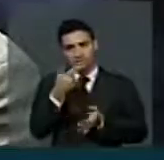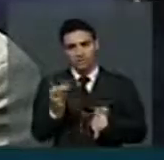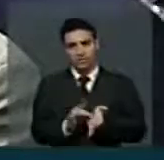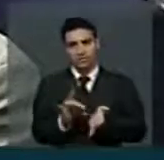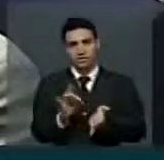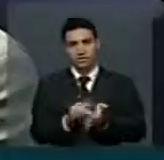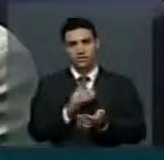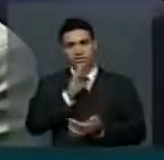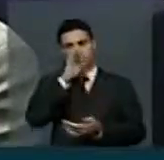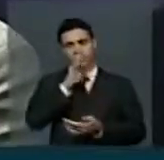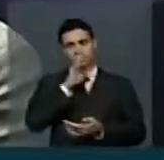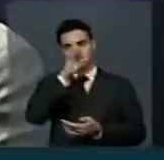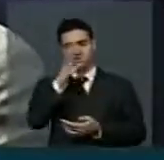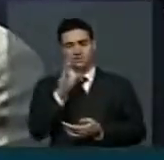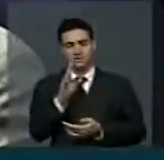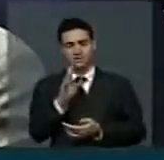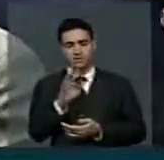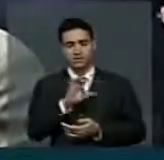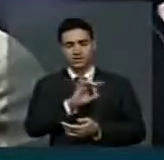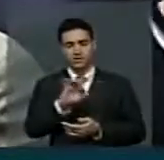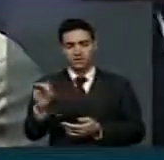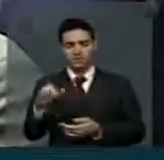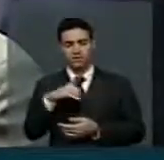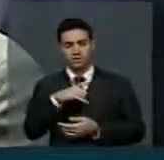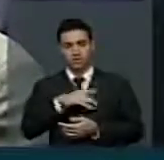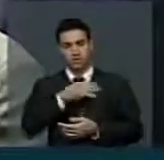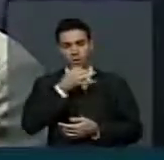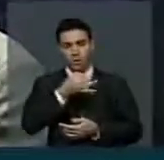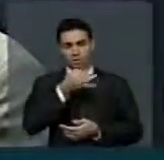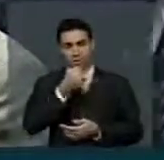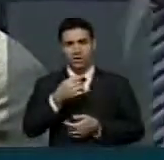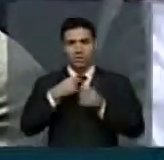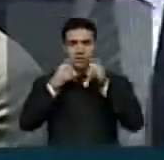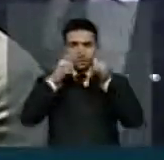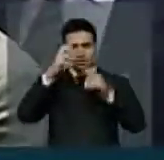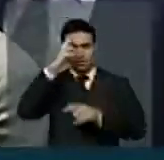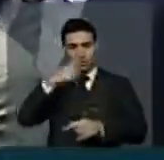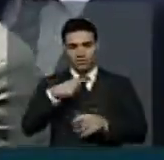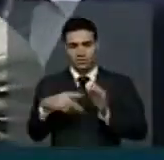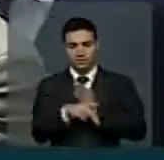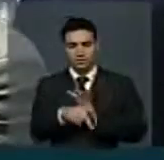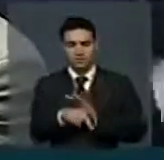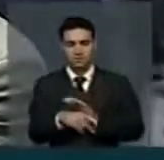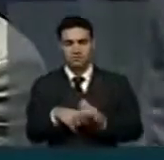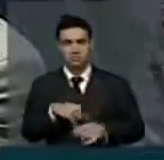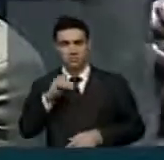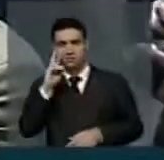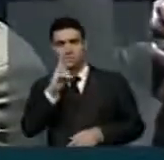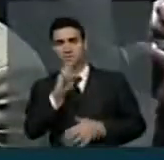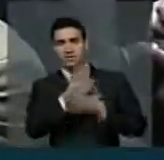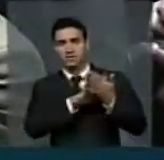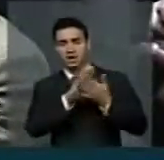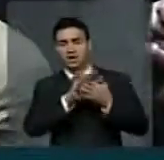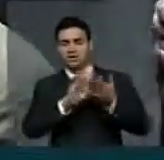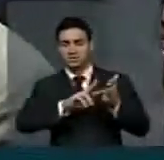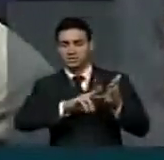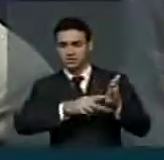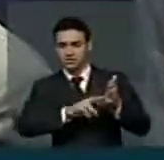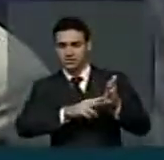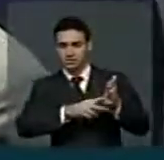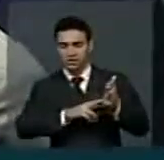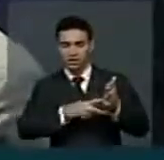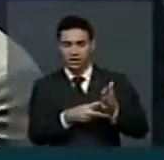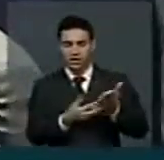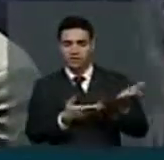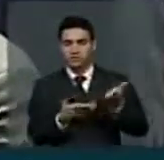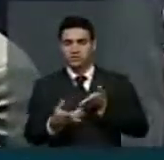um exagero aí. Cada um quer ler de acordo com o seu interesse. Eu não vi também nenhuma central sindical trazer aqui